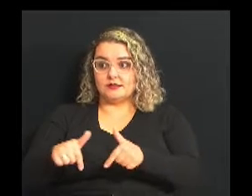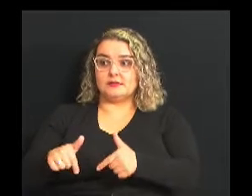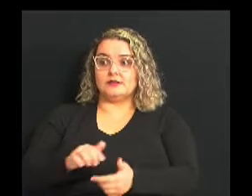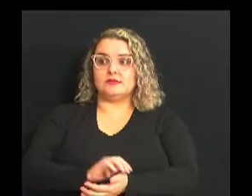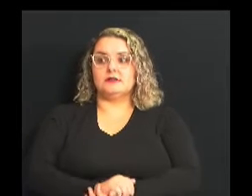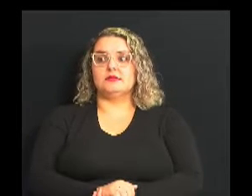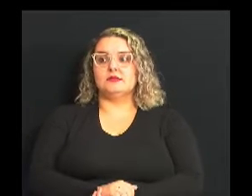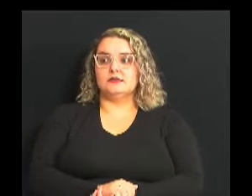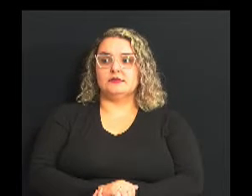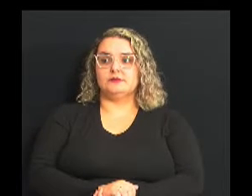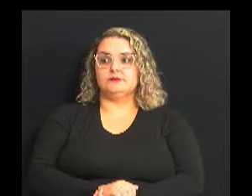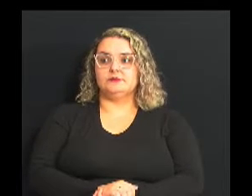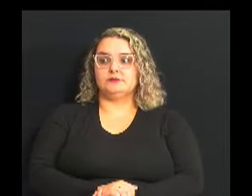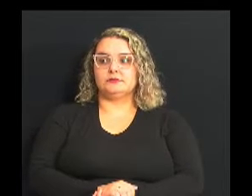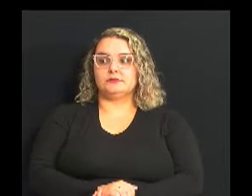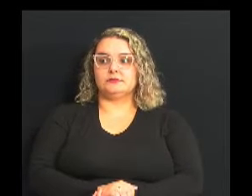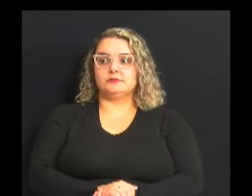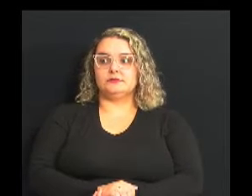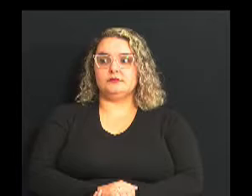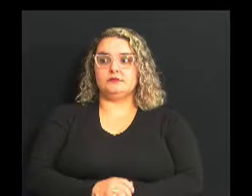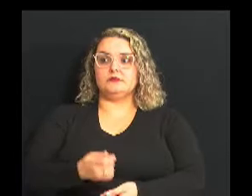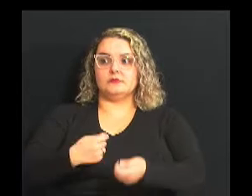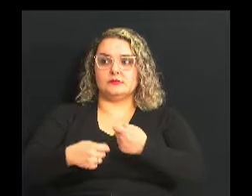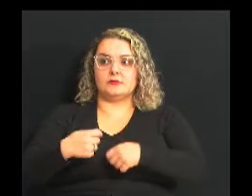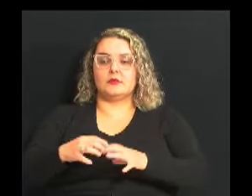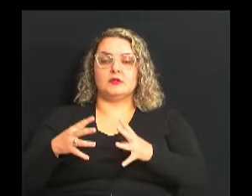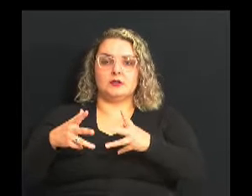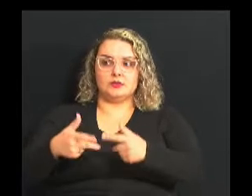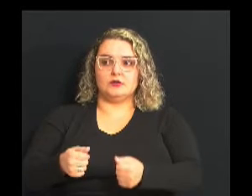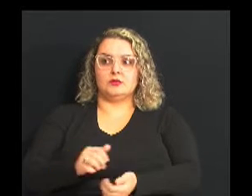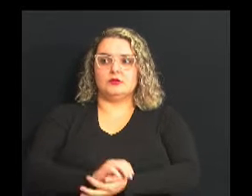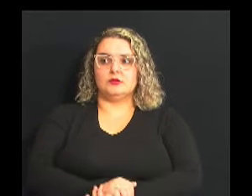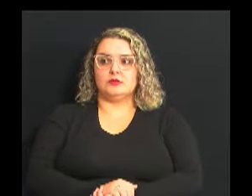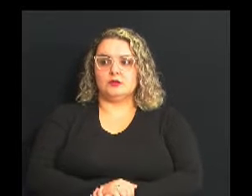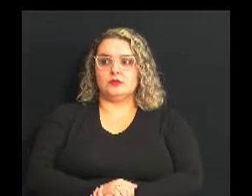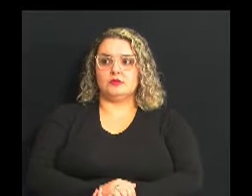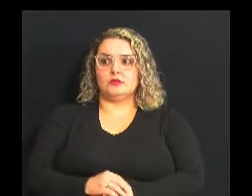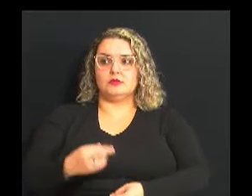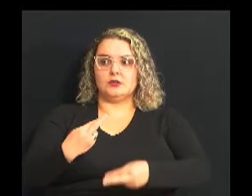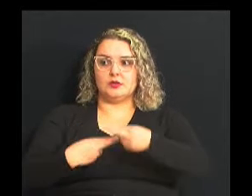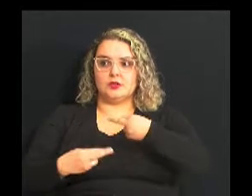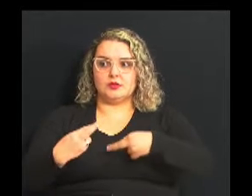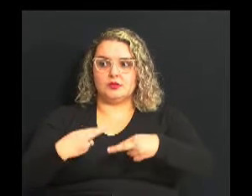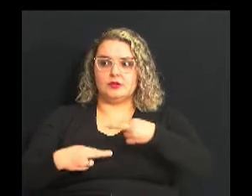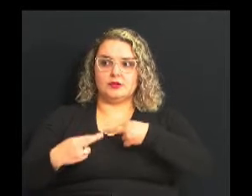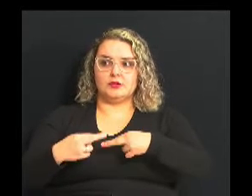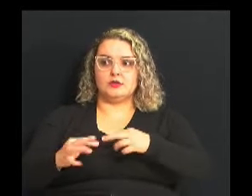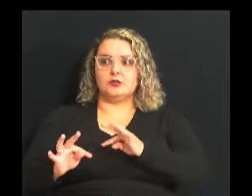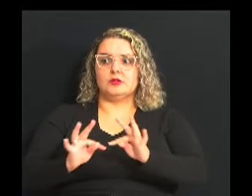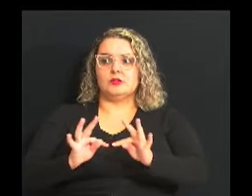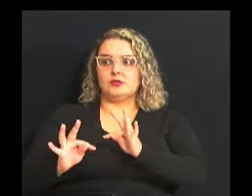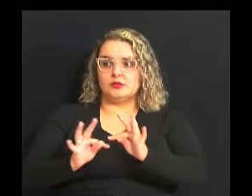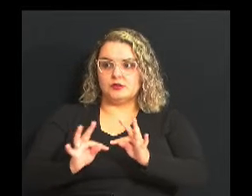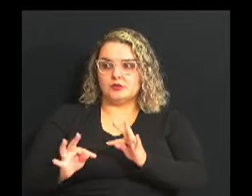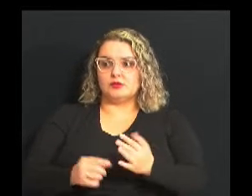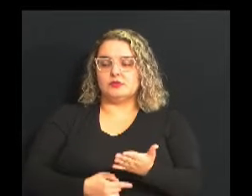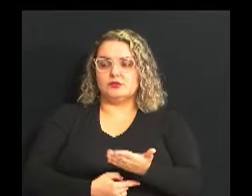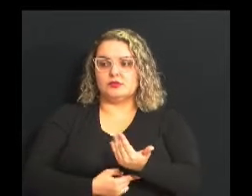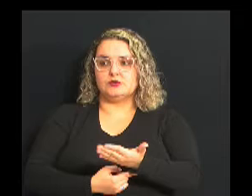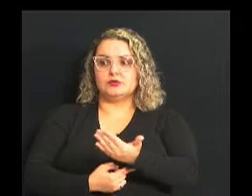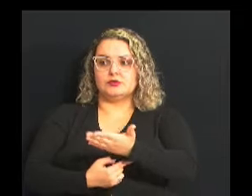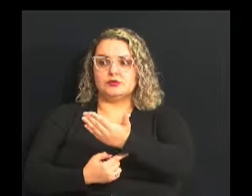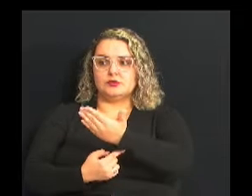integrantes, né, e administramos, né, toda a relação que envolve tecnologia junto com